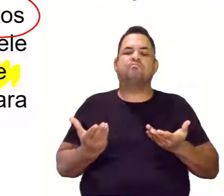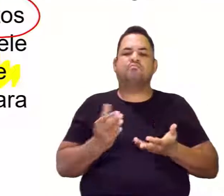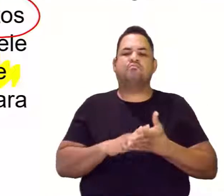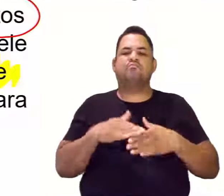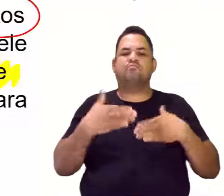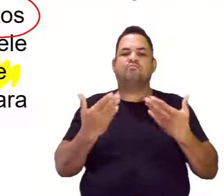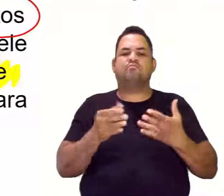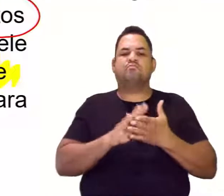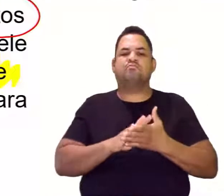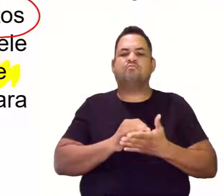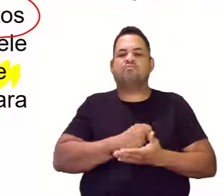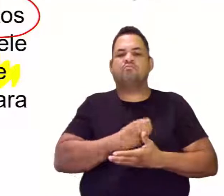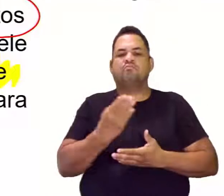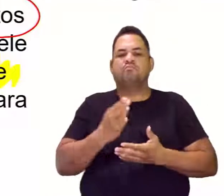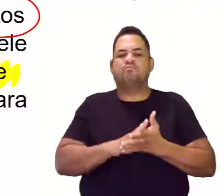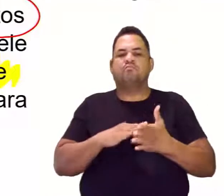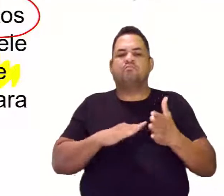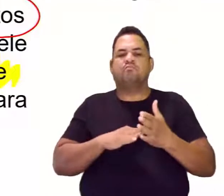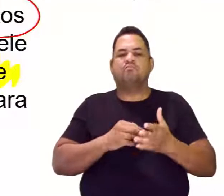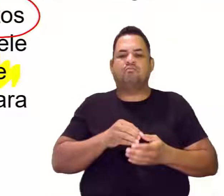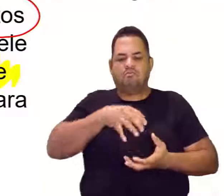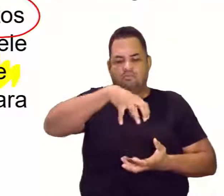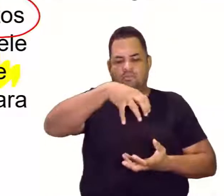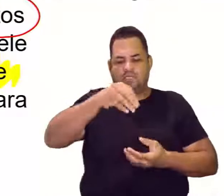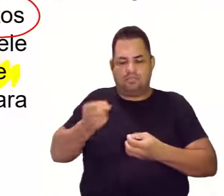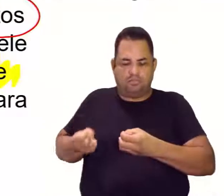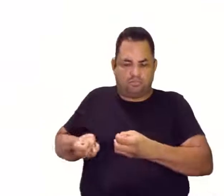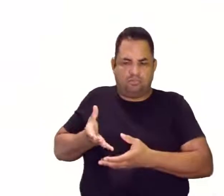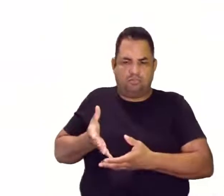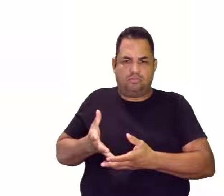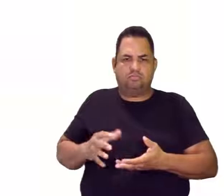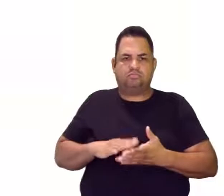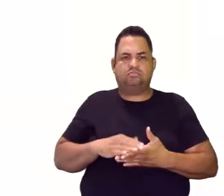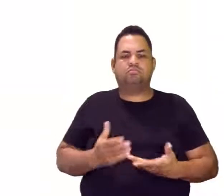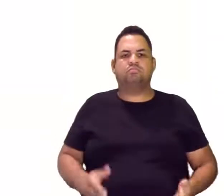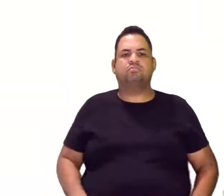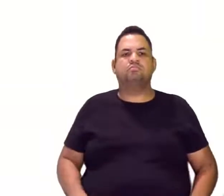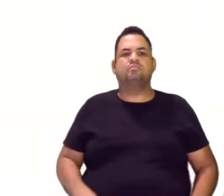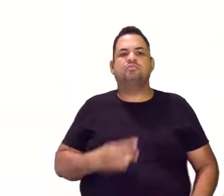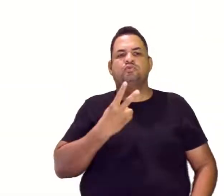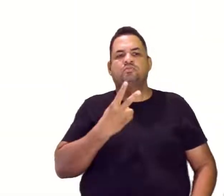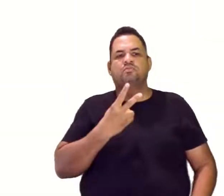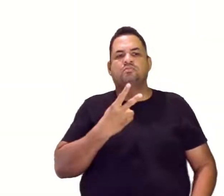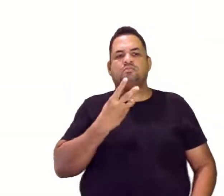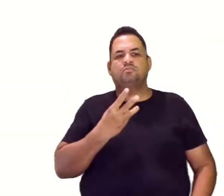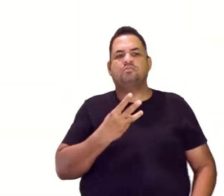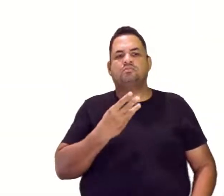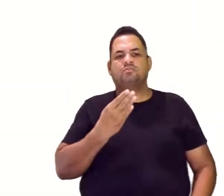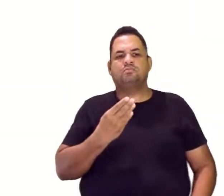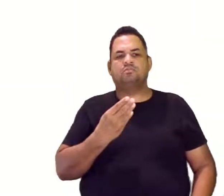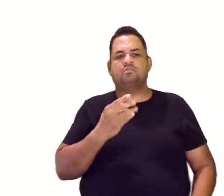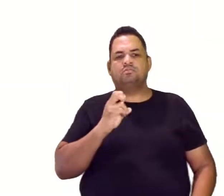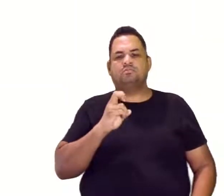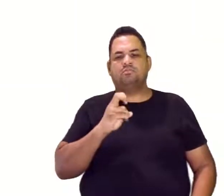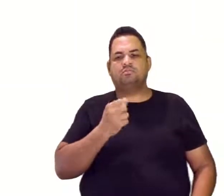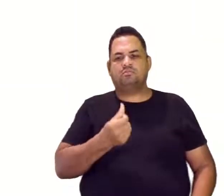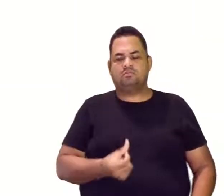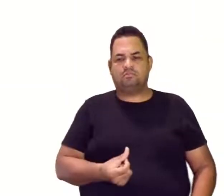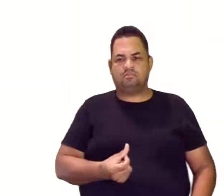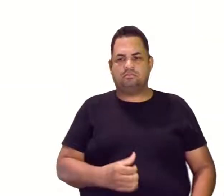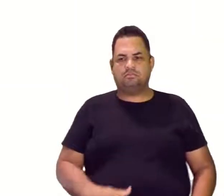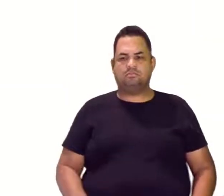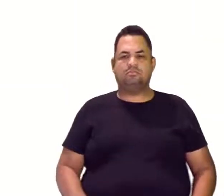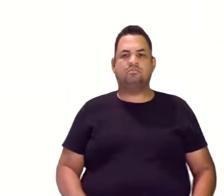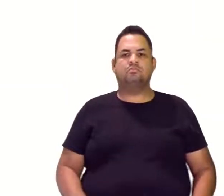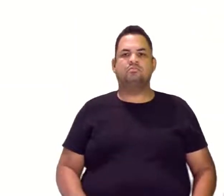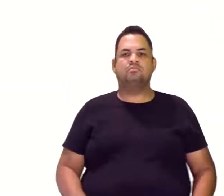disso, qual a quantidade máxima de garrafas que ele derrubou para obter a pontuação? Será que foi 2? 3? 4? 5? Ou